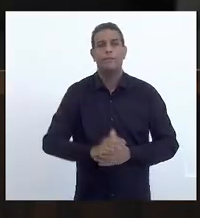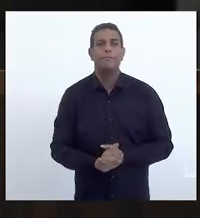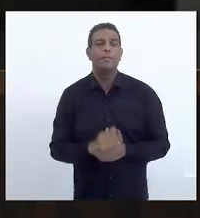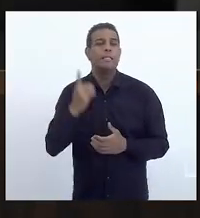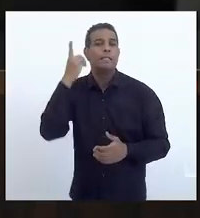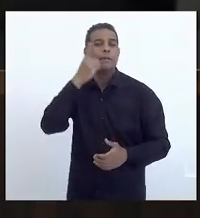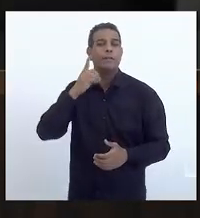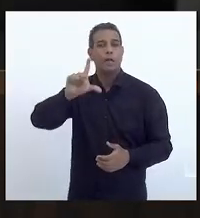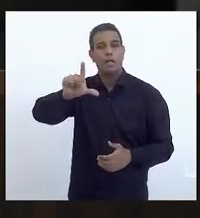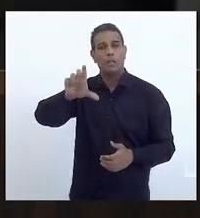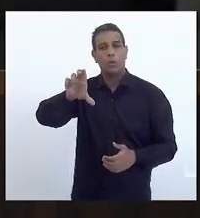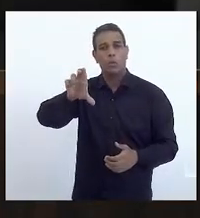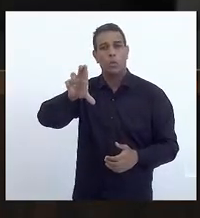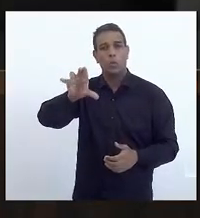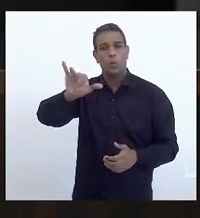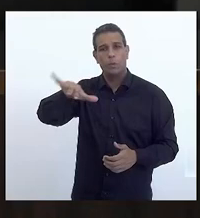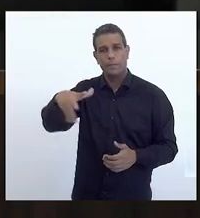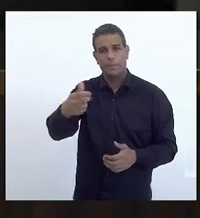Deputada Lucinha.